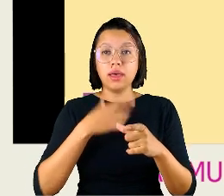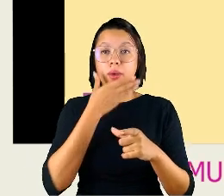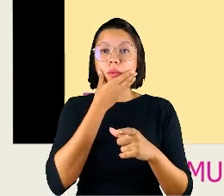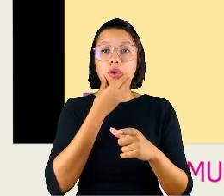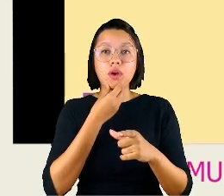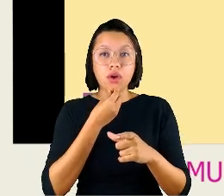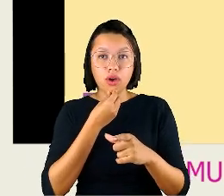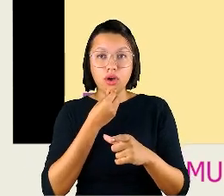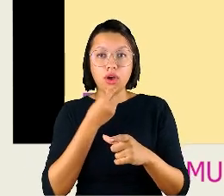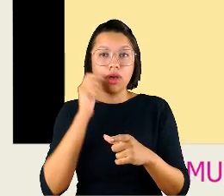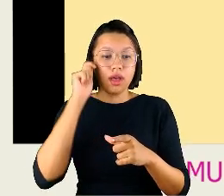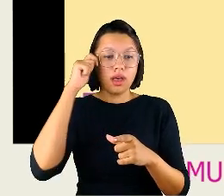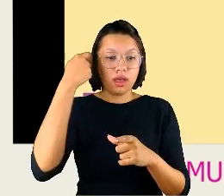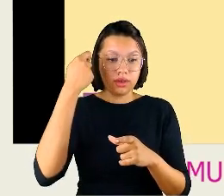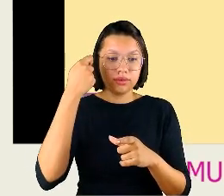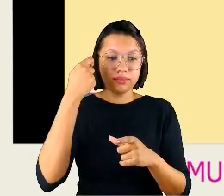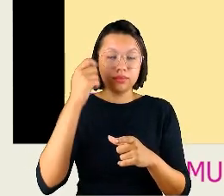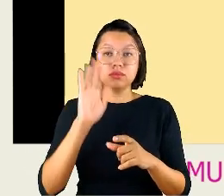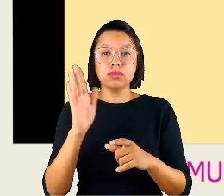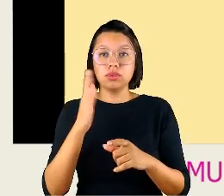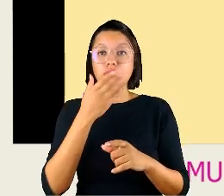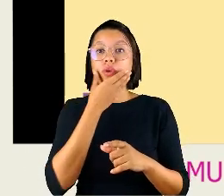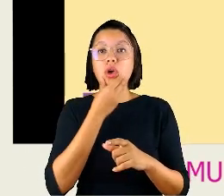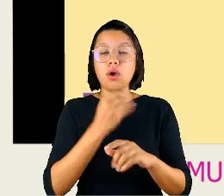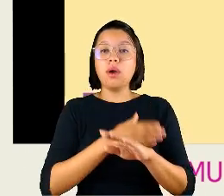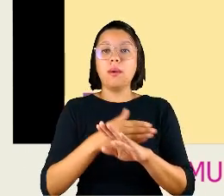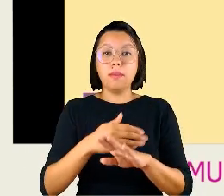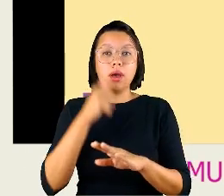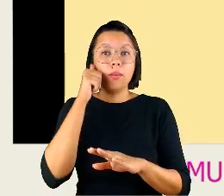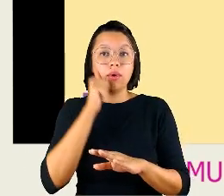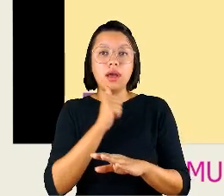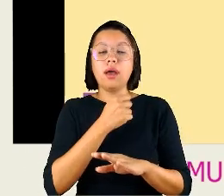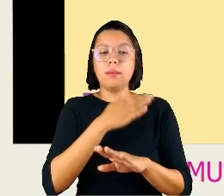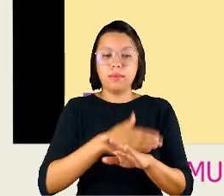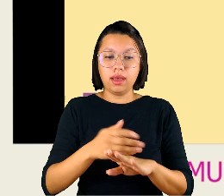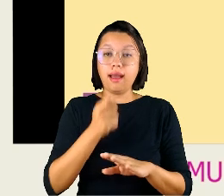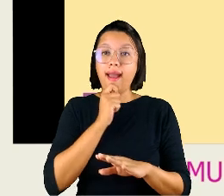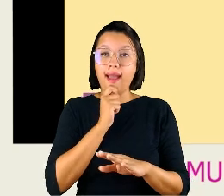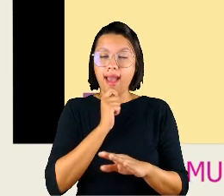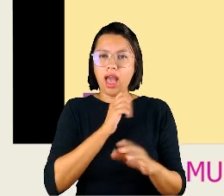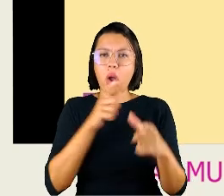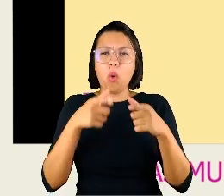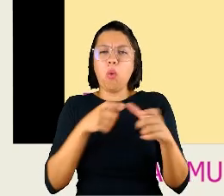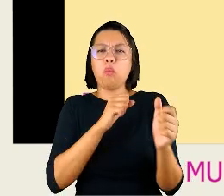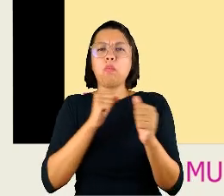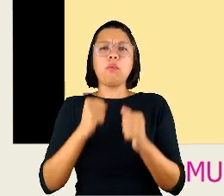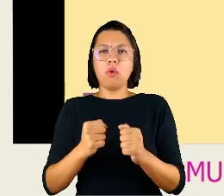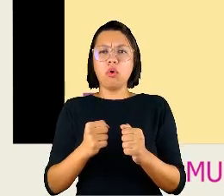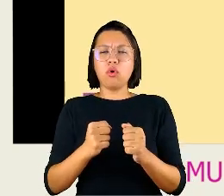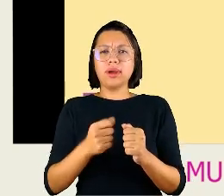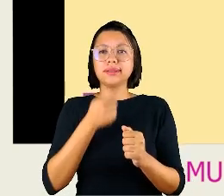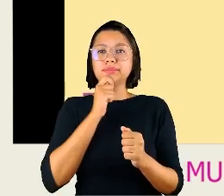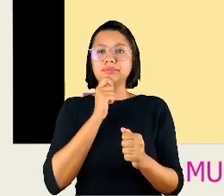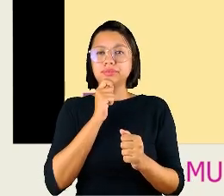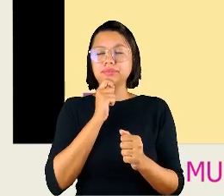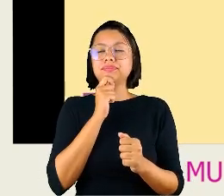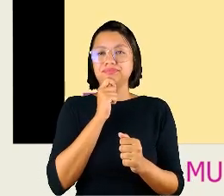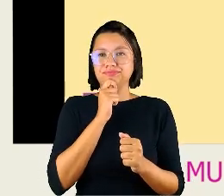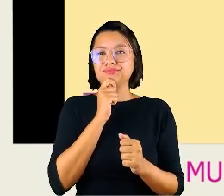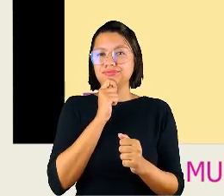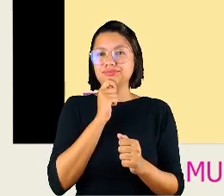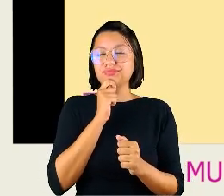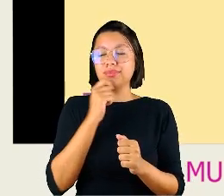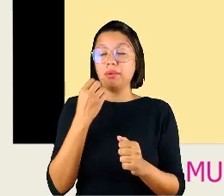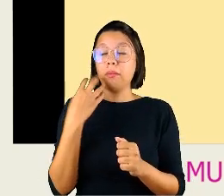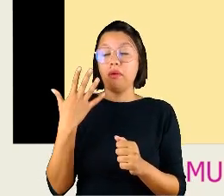mulheres brancas, né, homens brancos e mulheres brancas ainda em posições de poder, de né, muitos privilégios